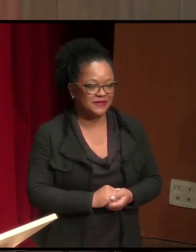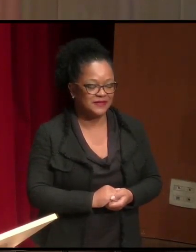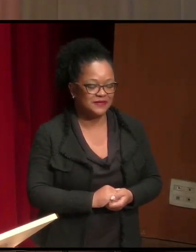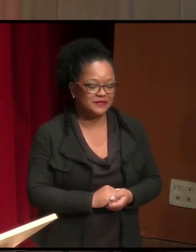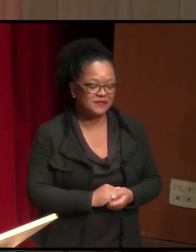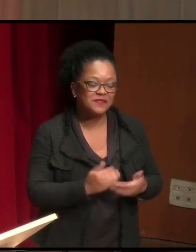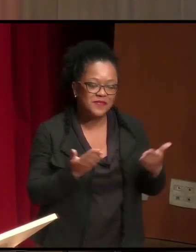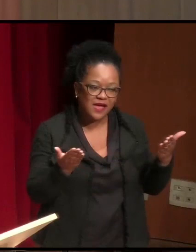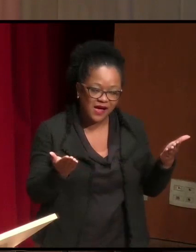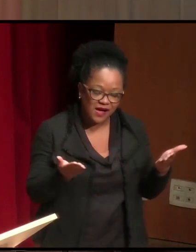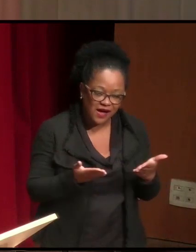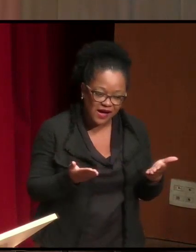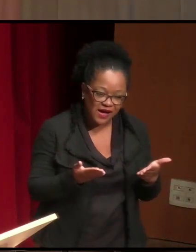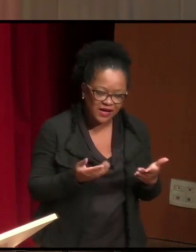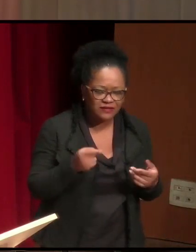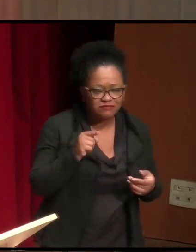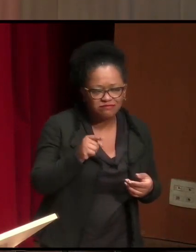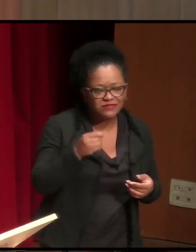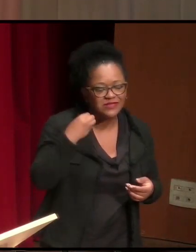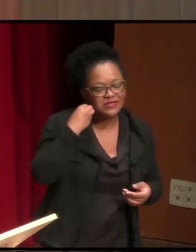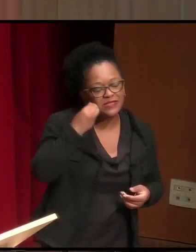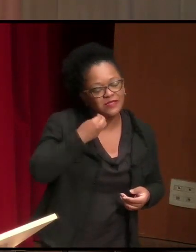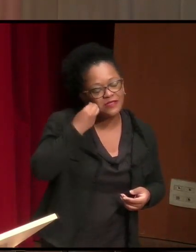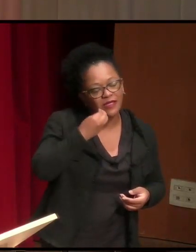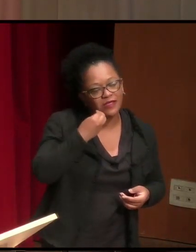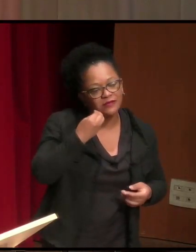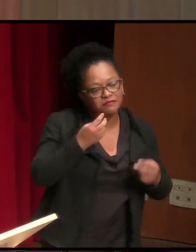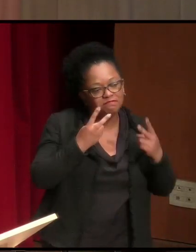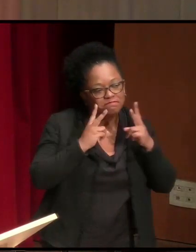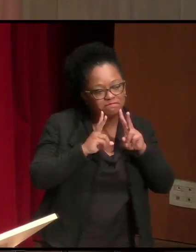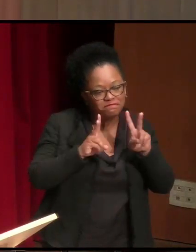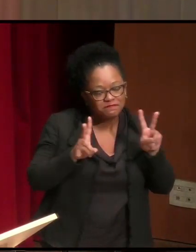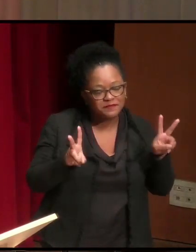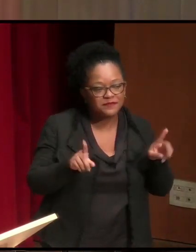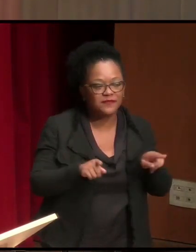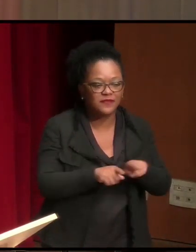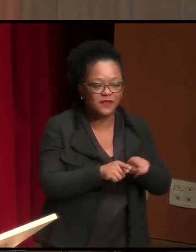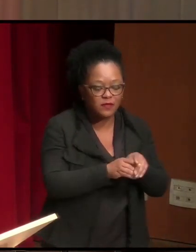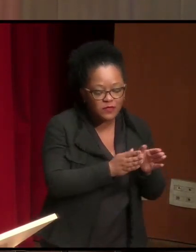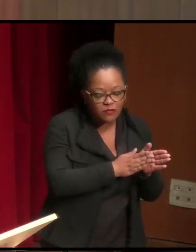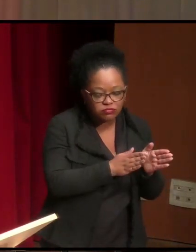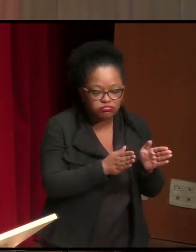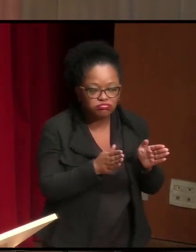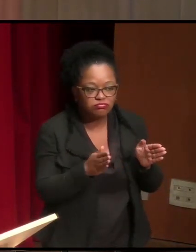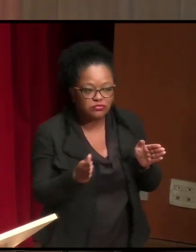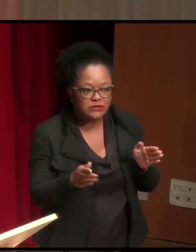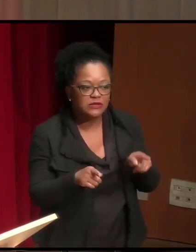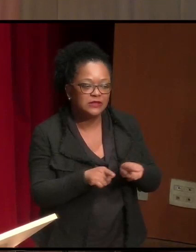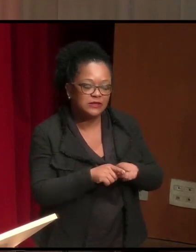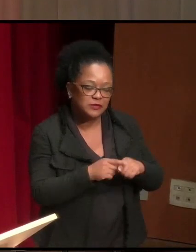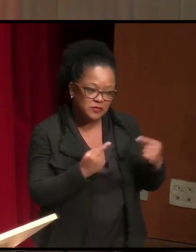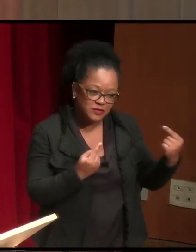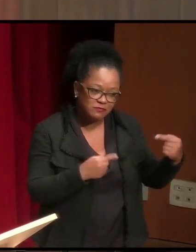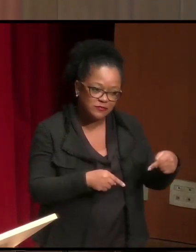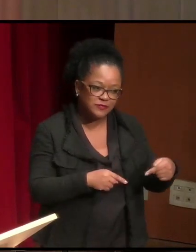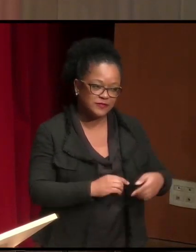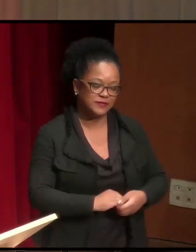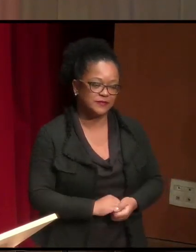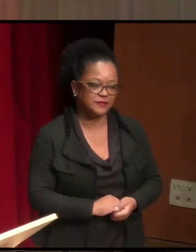amigo, traz pra gente a sua experiência, fala um pouquinho da sua trajetória, principais desafios aí.